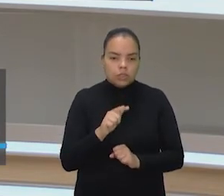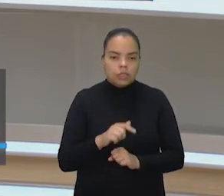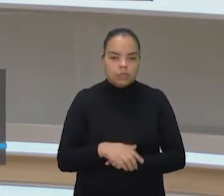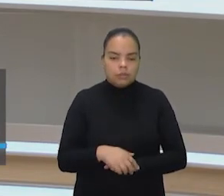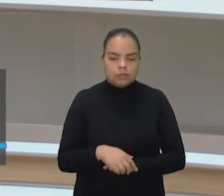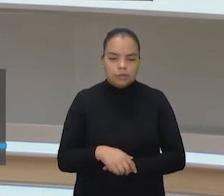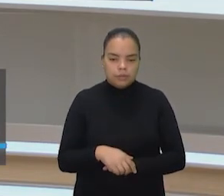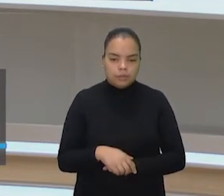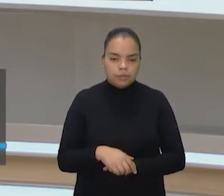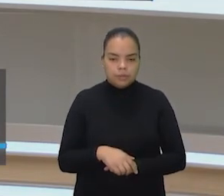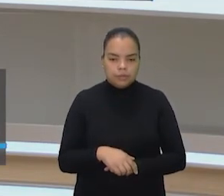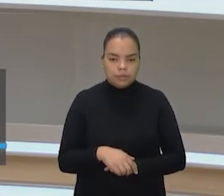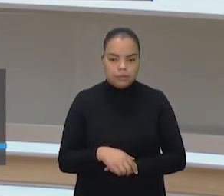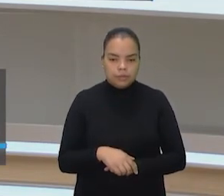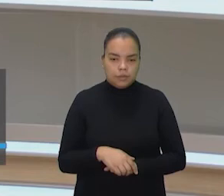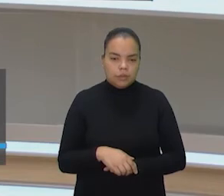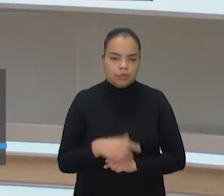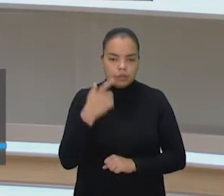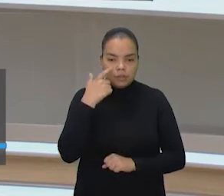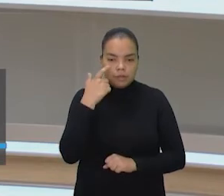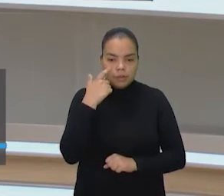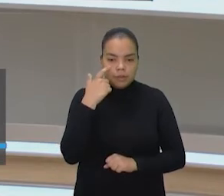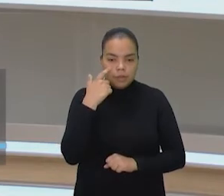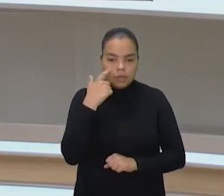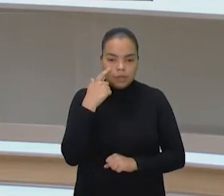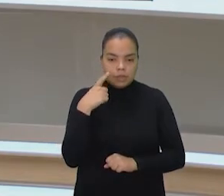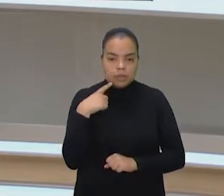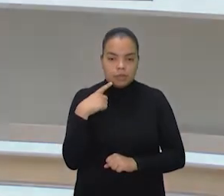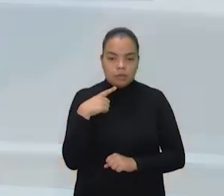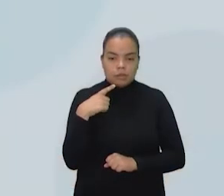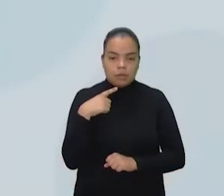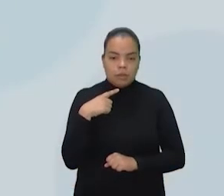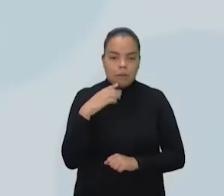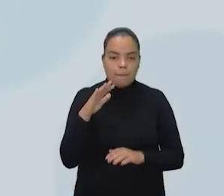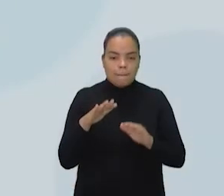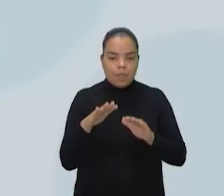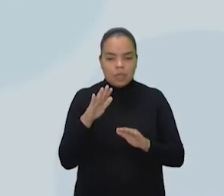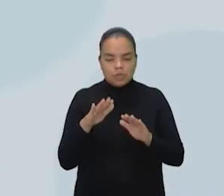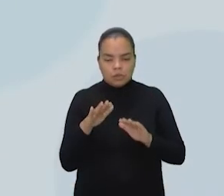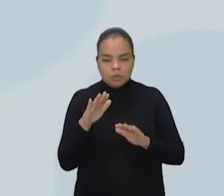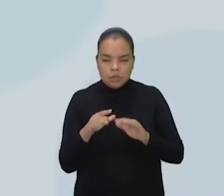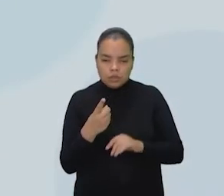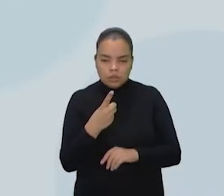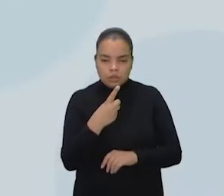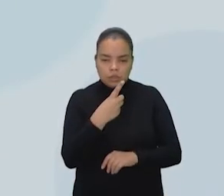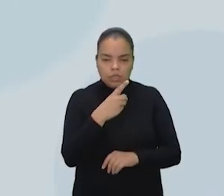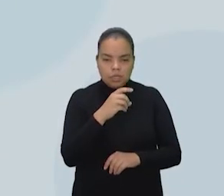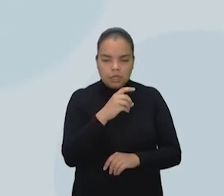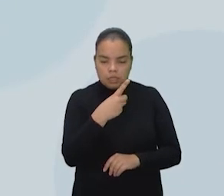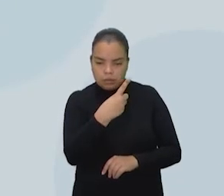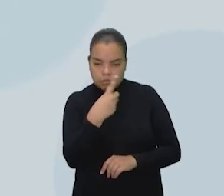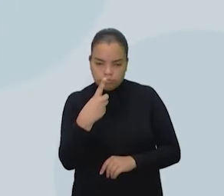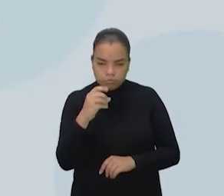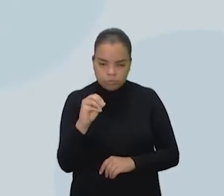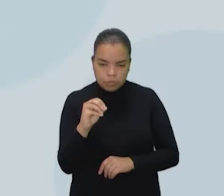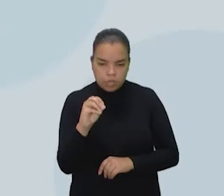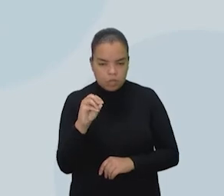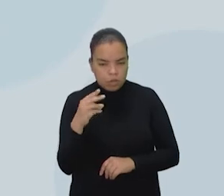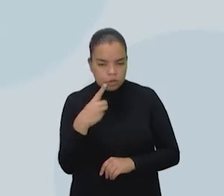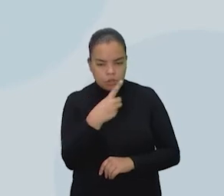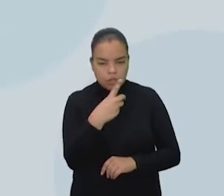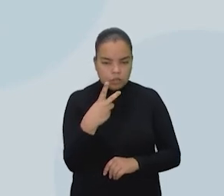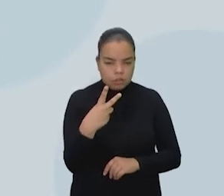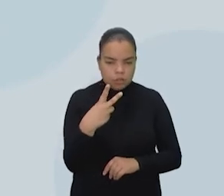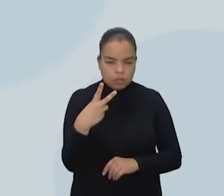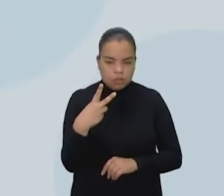isso. Então, se você ver bem, deu cerca de 110, 112 reais de aumento aí, né? Acho que é